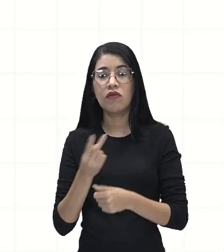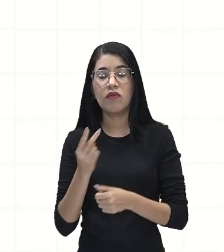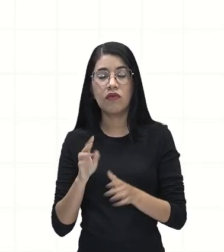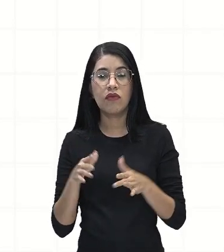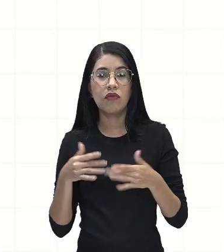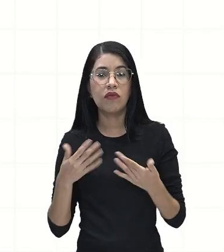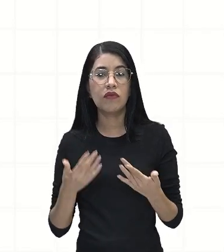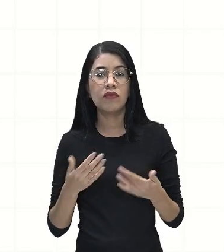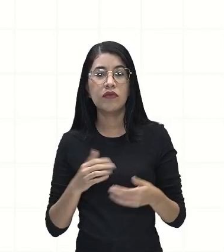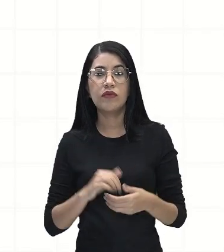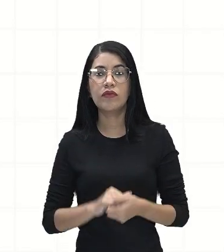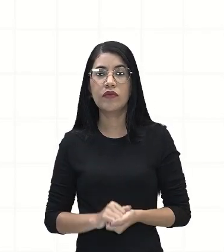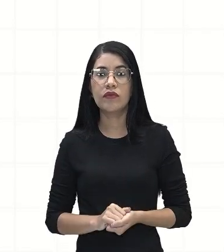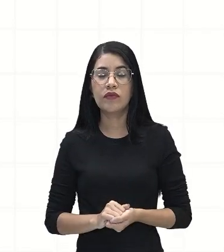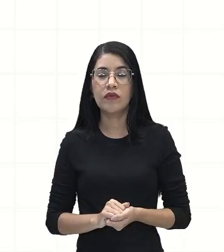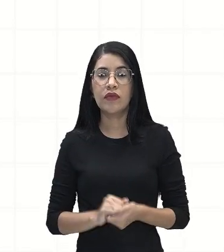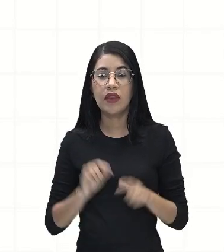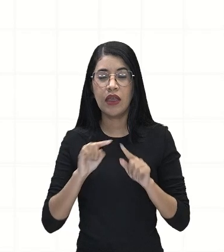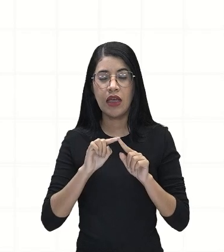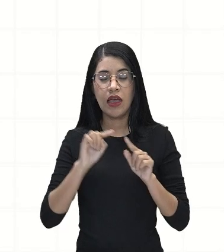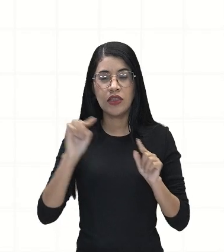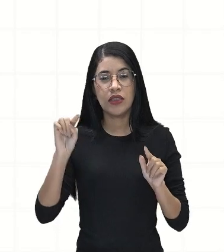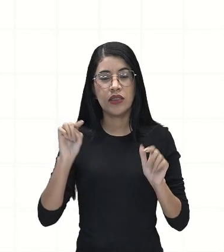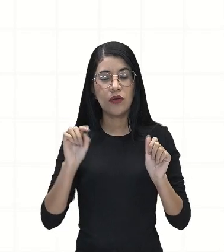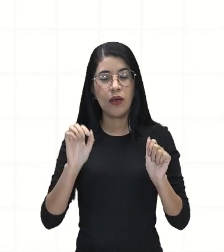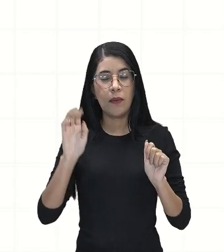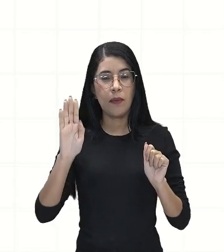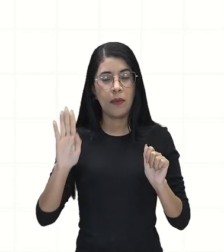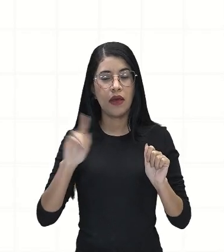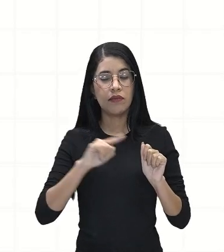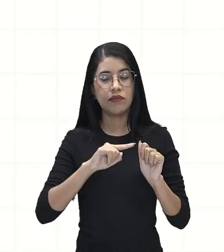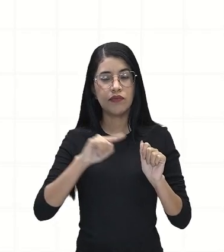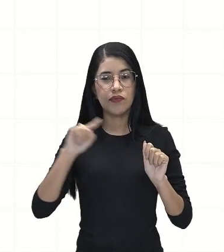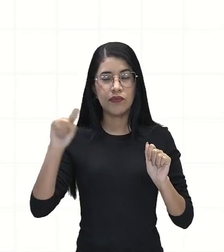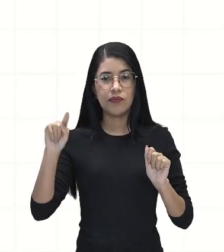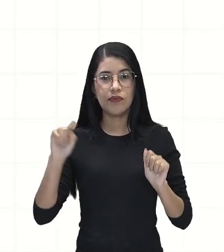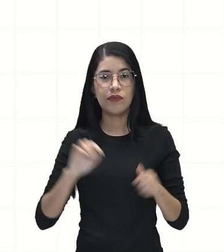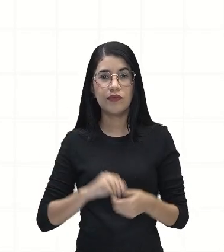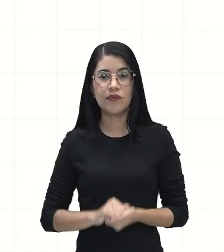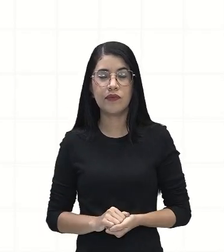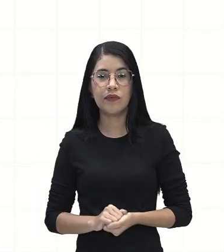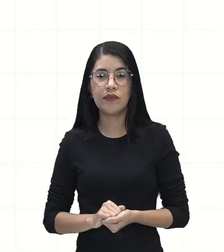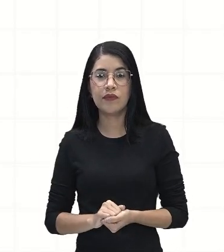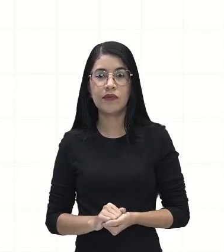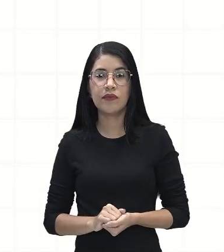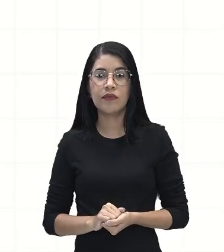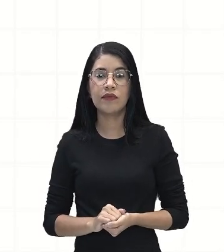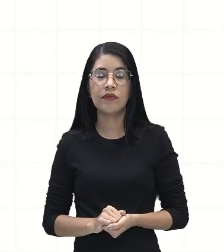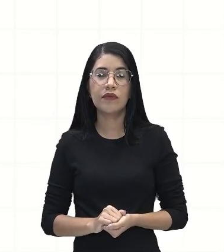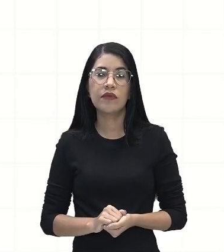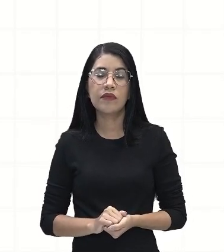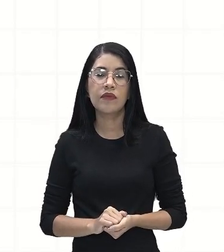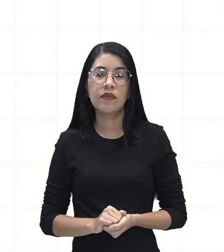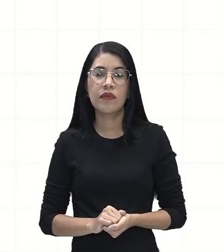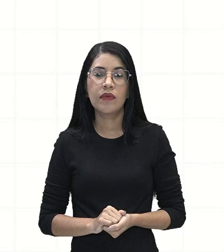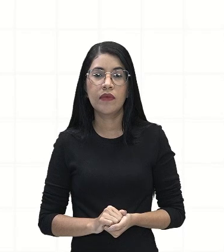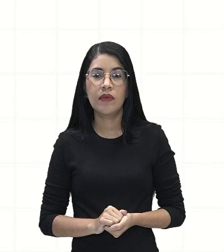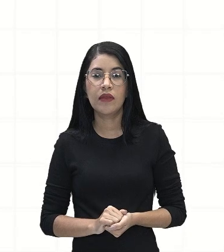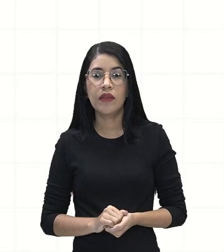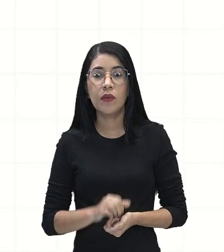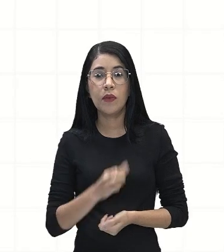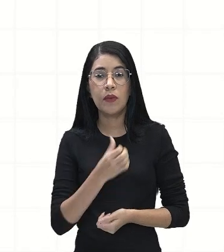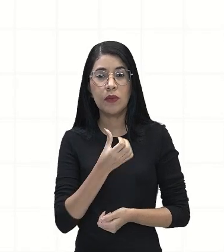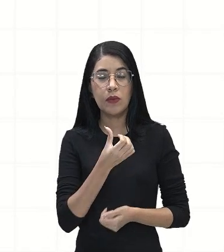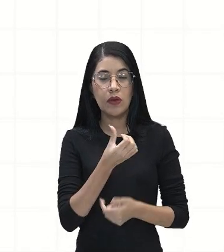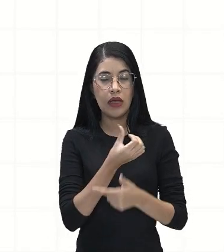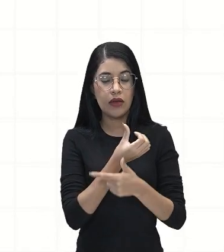perguntando entre a cidade A e a cidade B. Então, olha só, os dois lados ali, 6 e 8, são